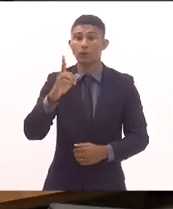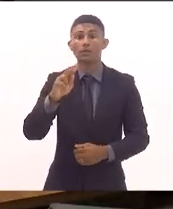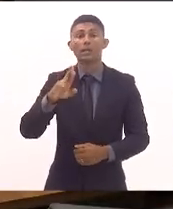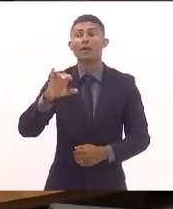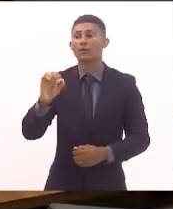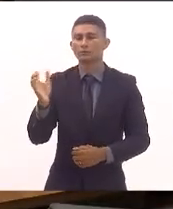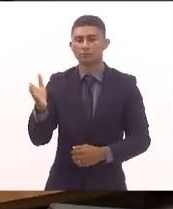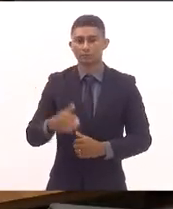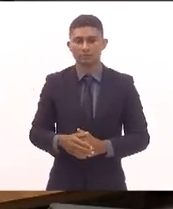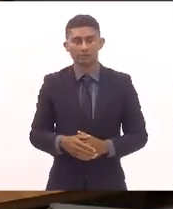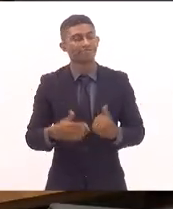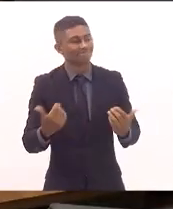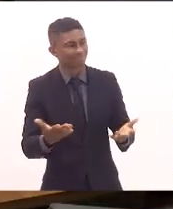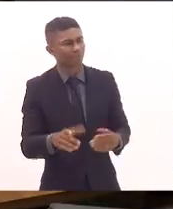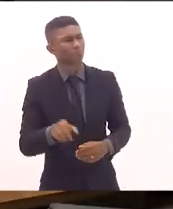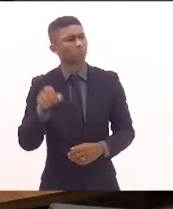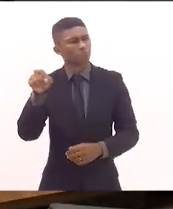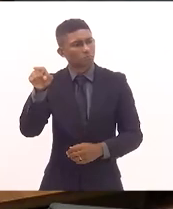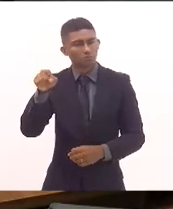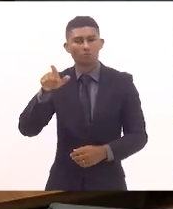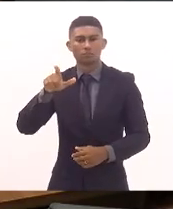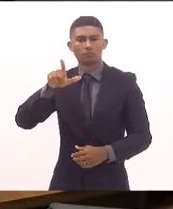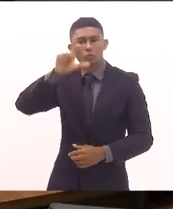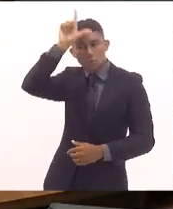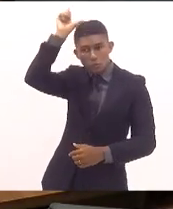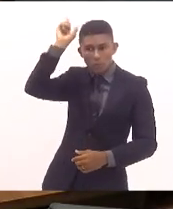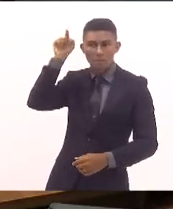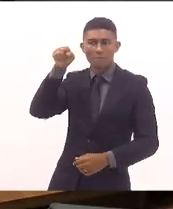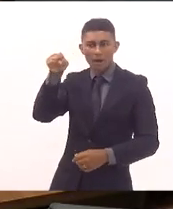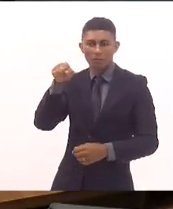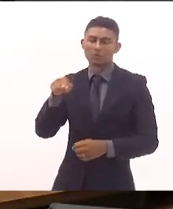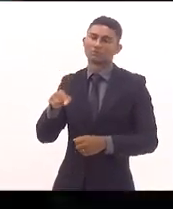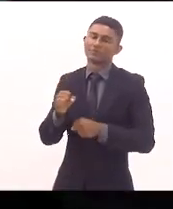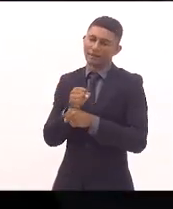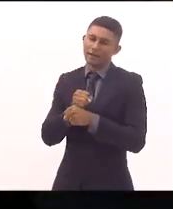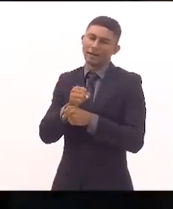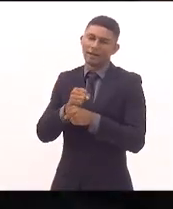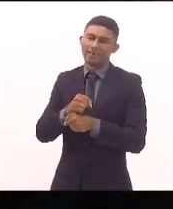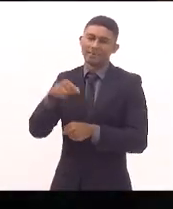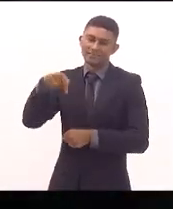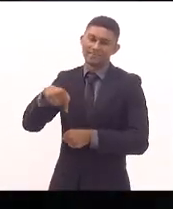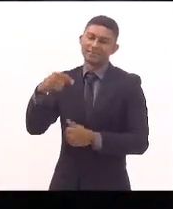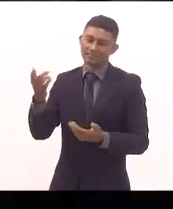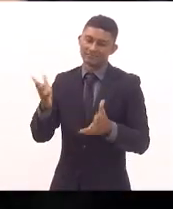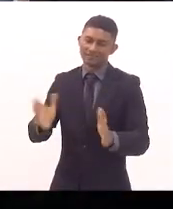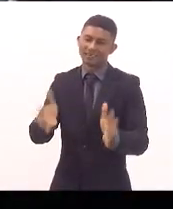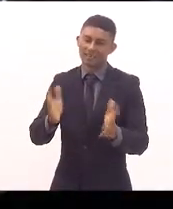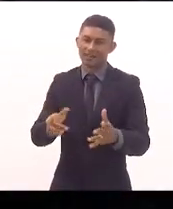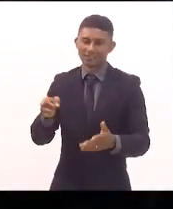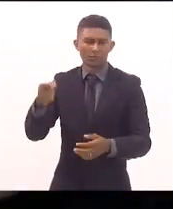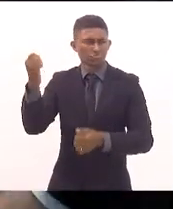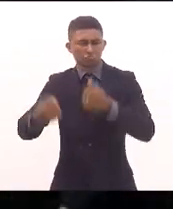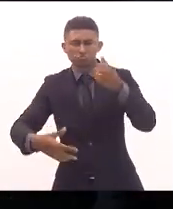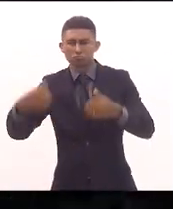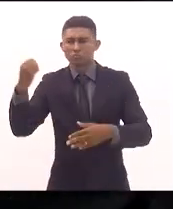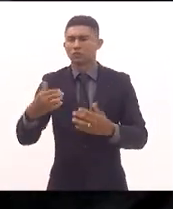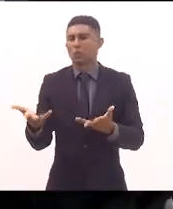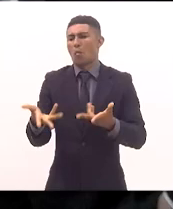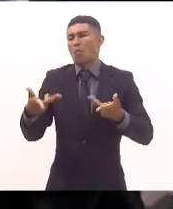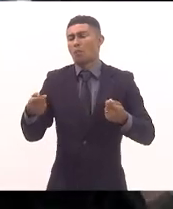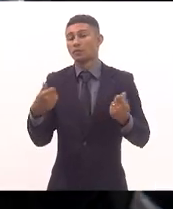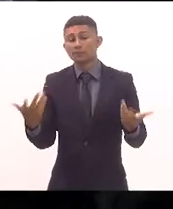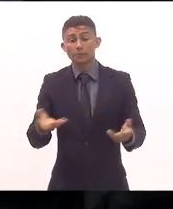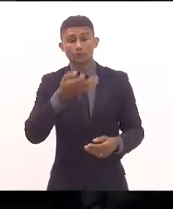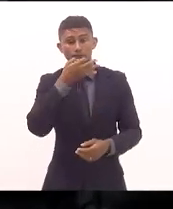depois da brilhante magistério do nosso decano, deputado Luiz Paulo, o parecer é